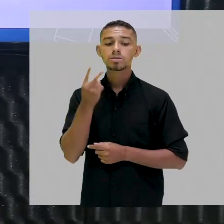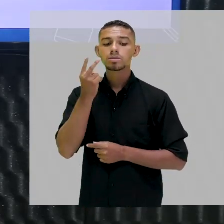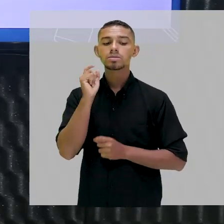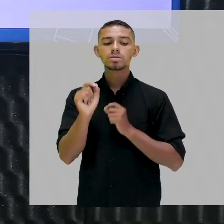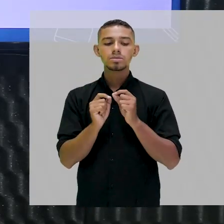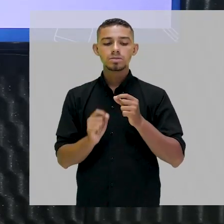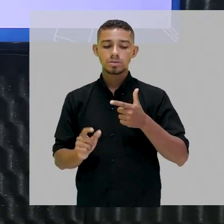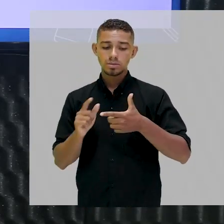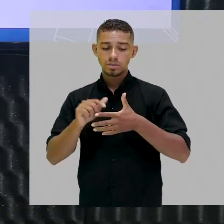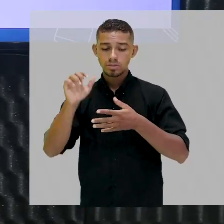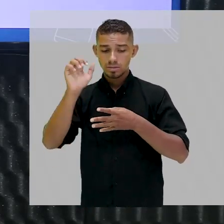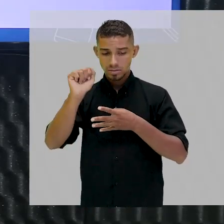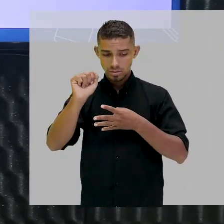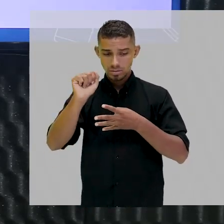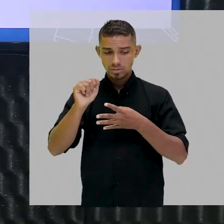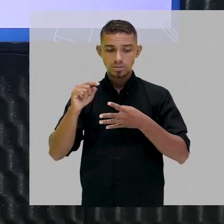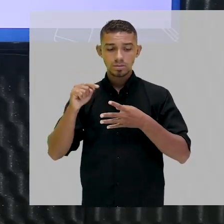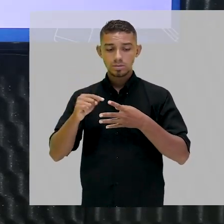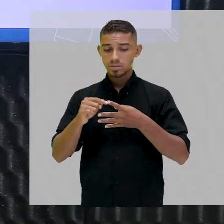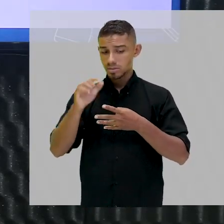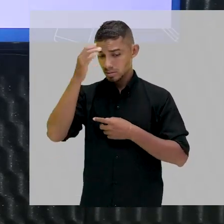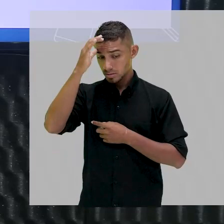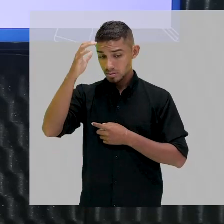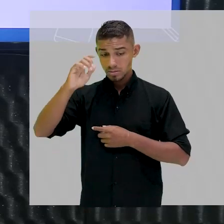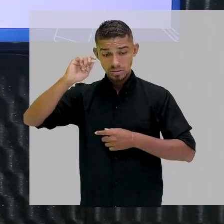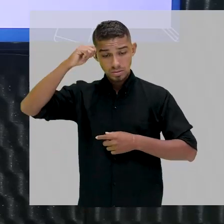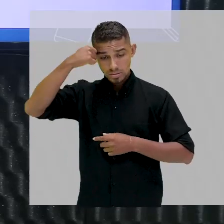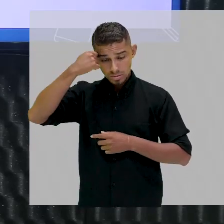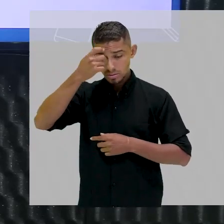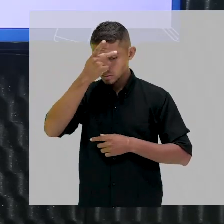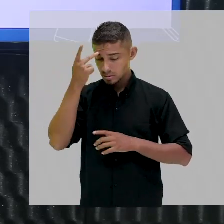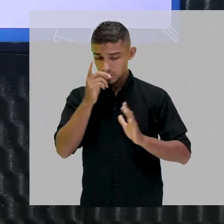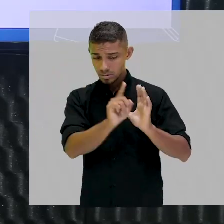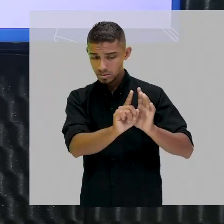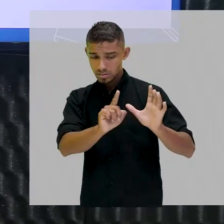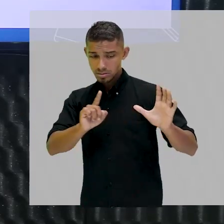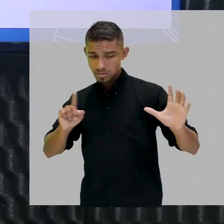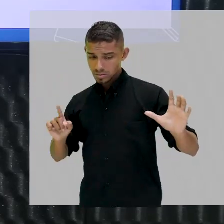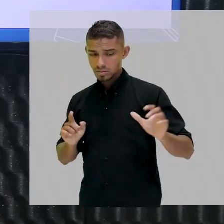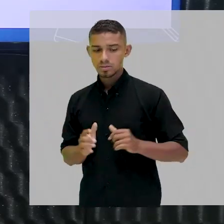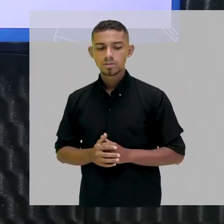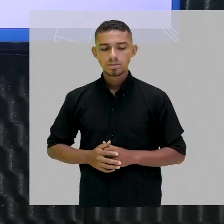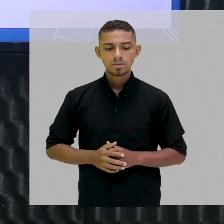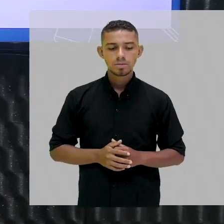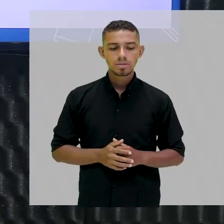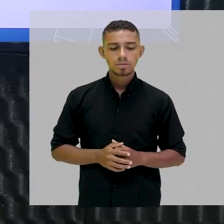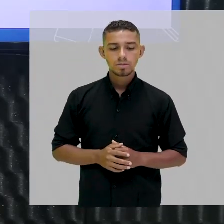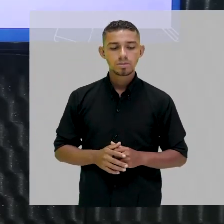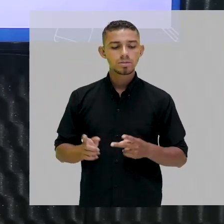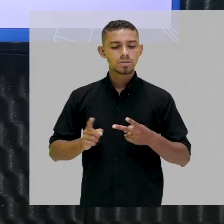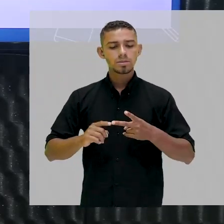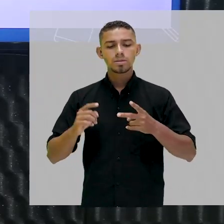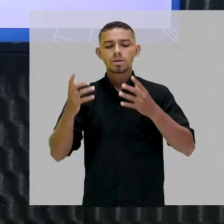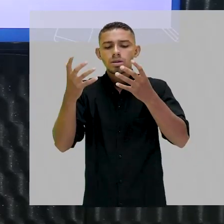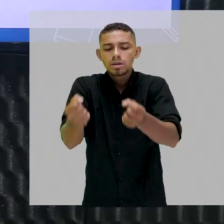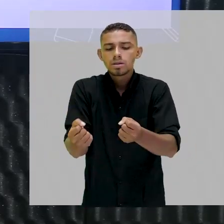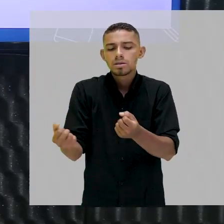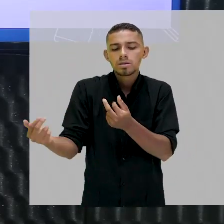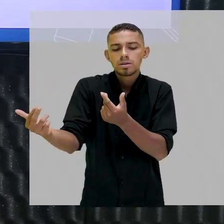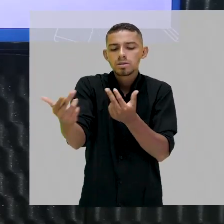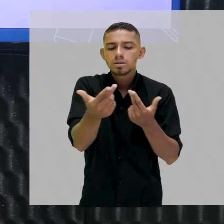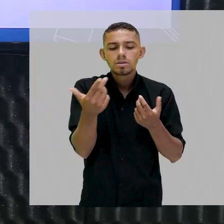valoriza a cultura negra dos excluídos, a aceitação entre os iguais, a